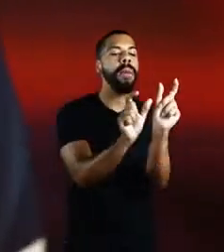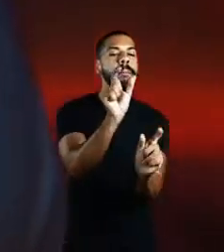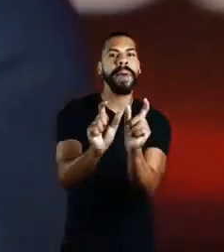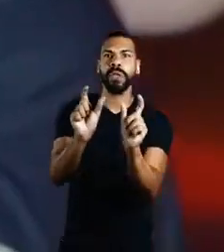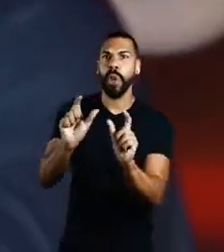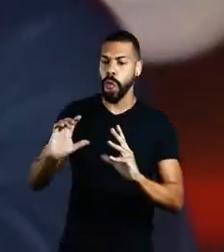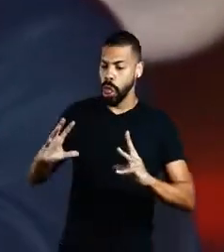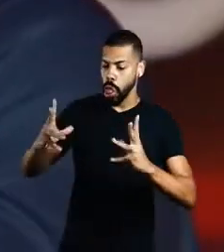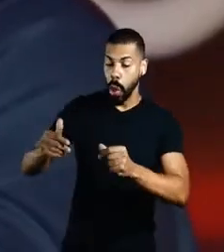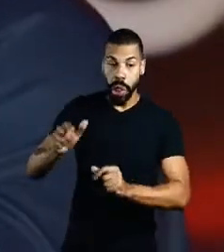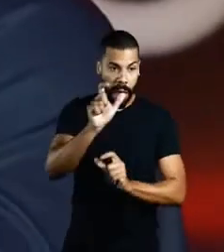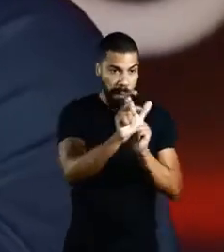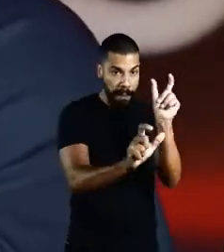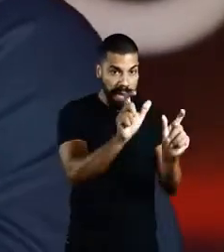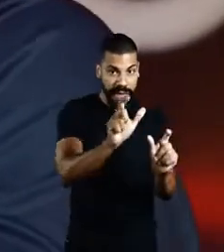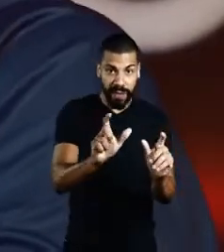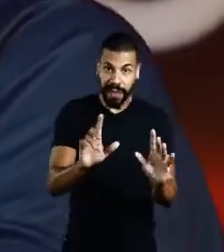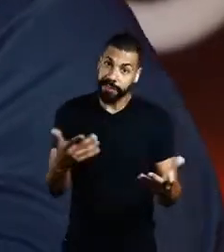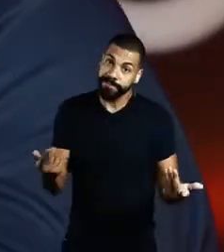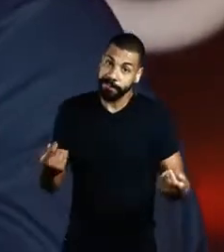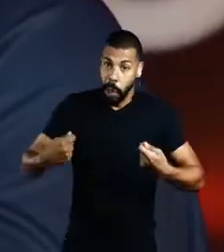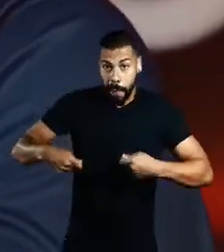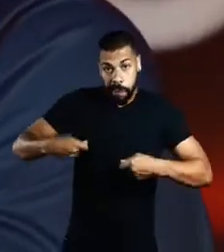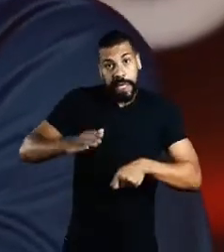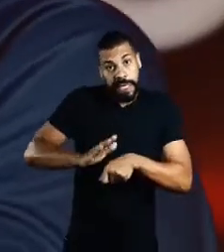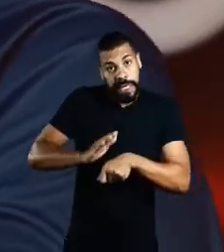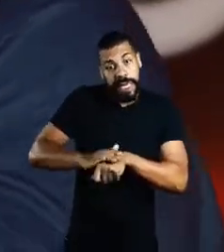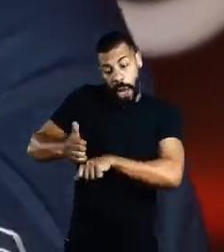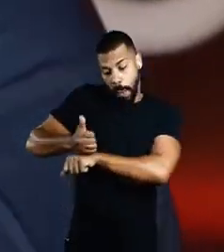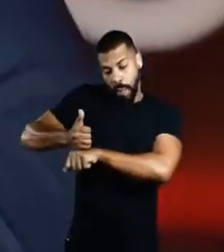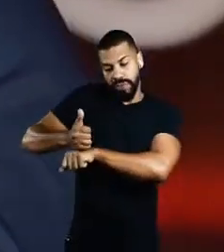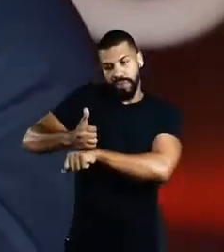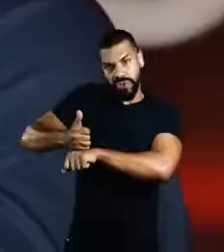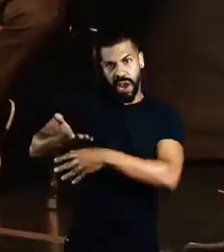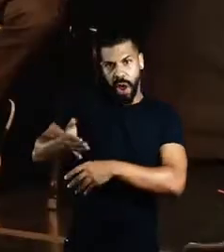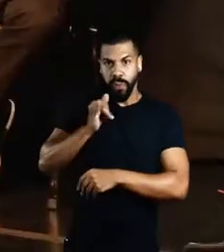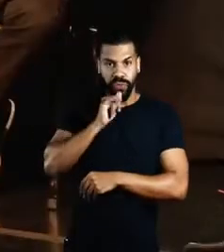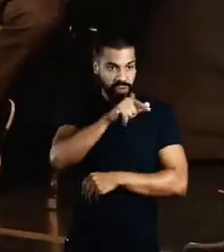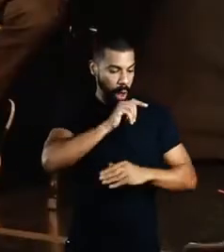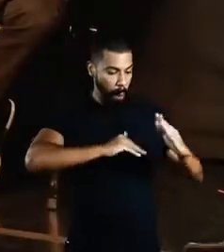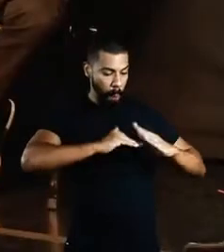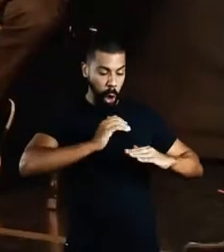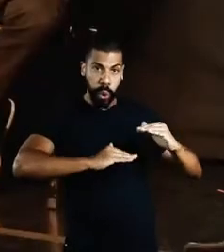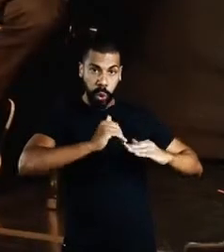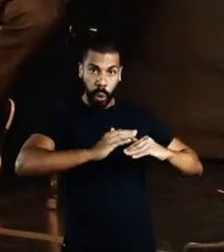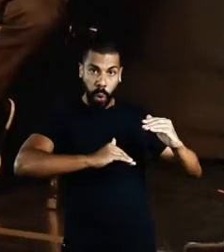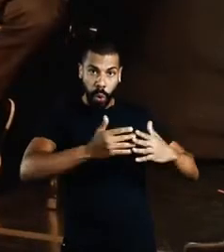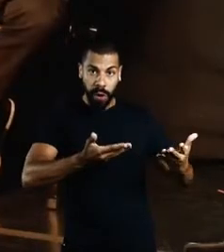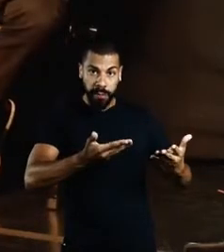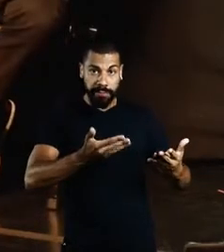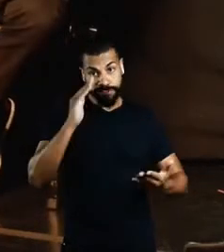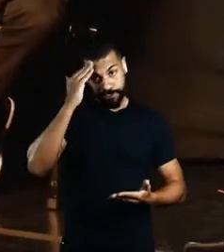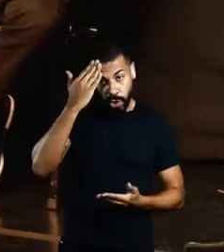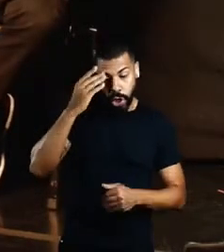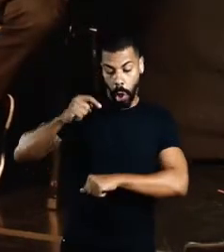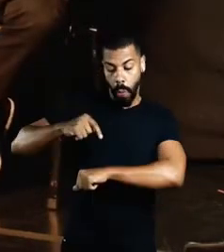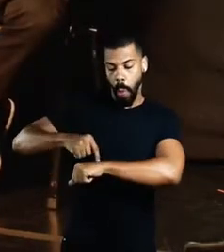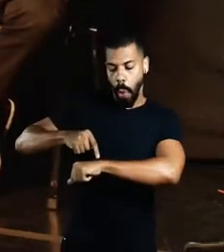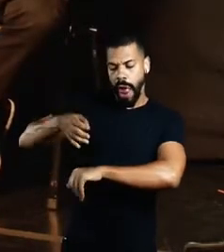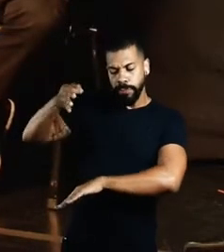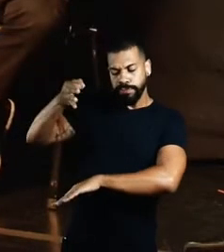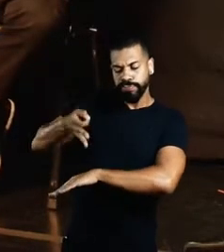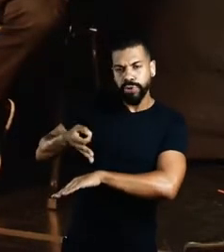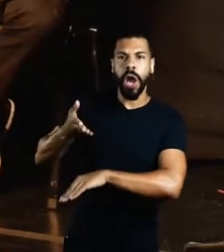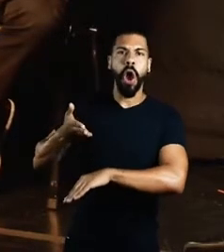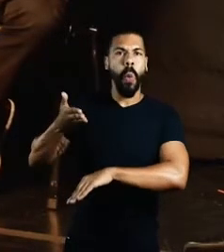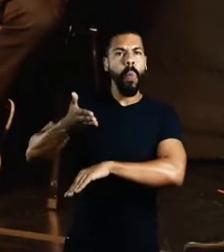Todo trabalho é o mínimo que você deve ser um profissional. Se você falou que você é um produtor, entendeu? É no horário, é